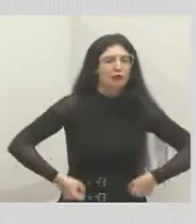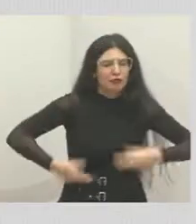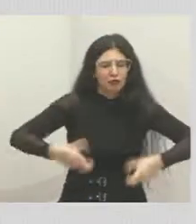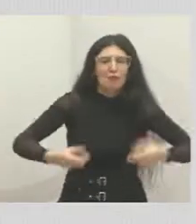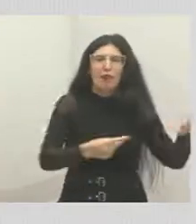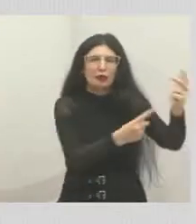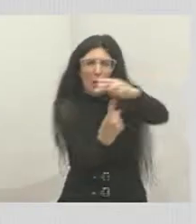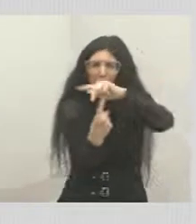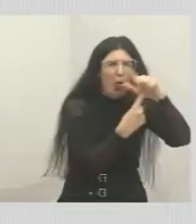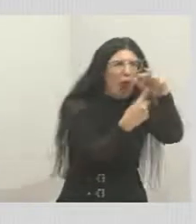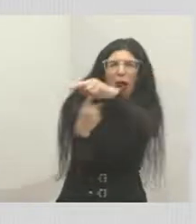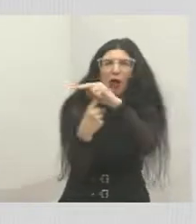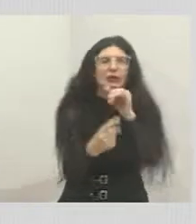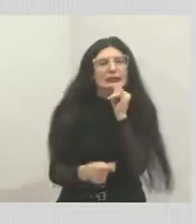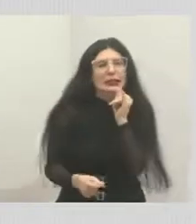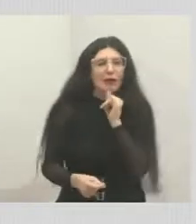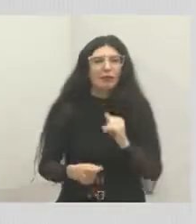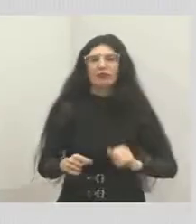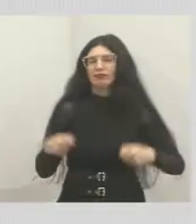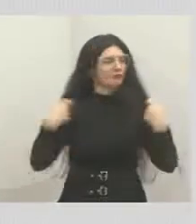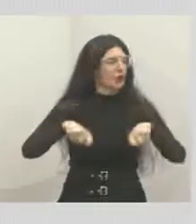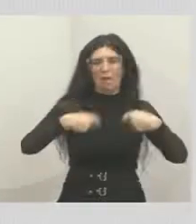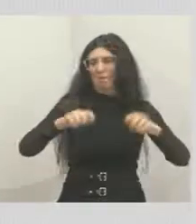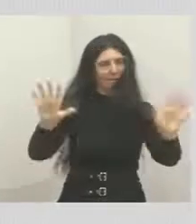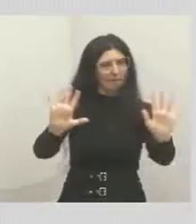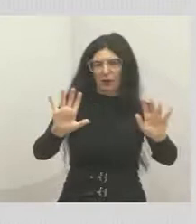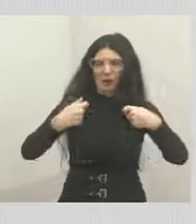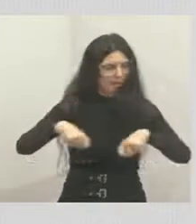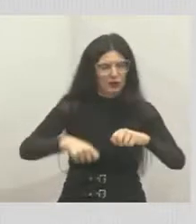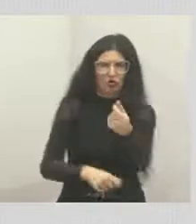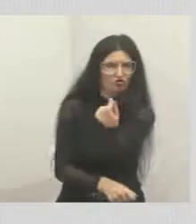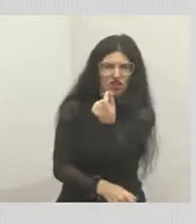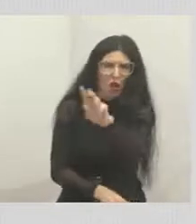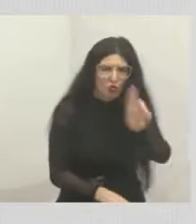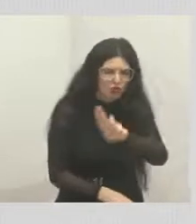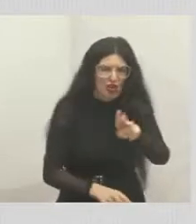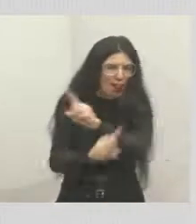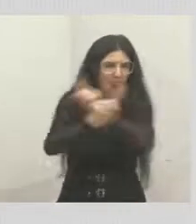Despesa total, meta anual orçada para 2020,